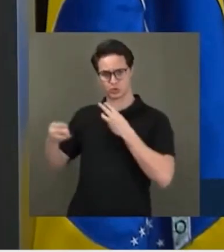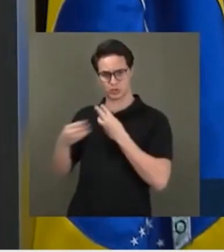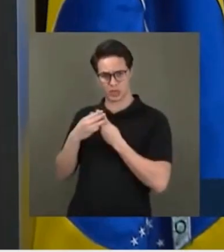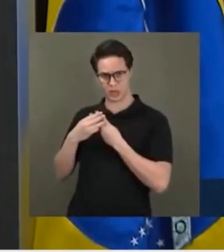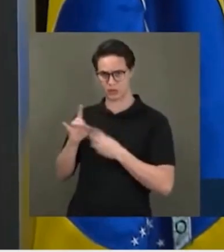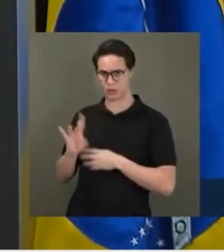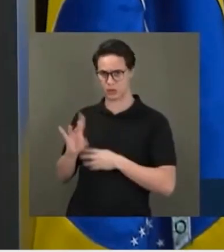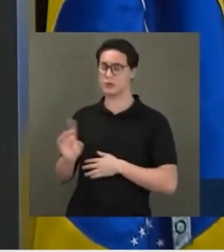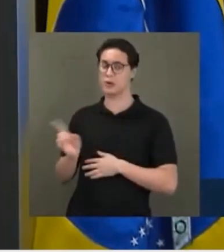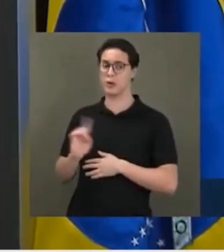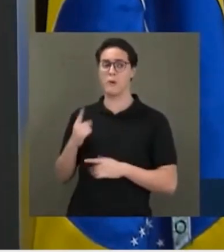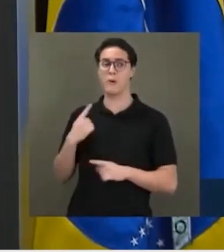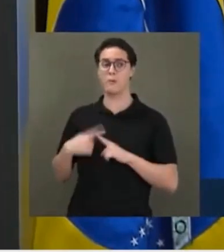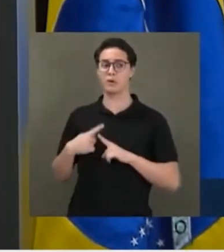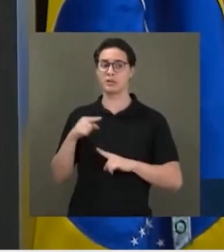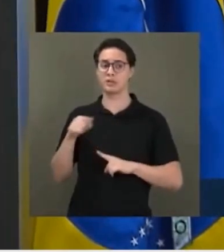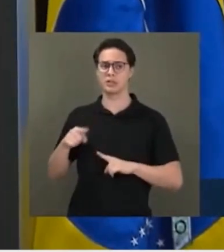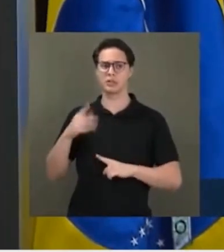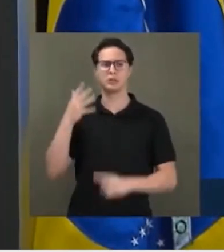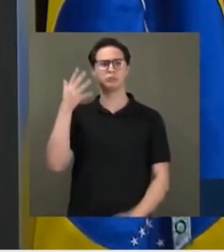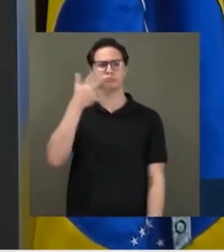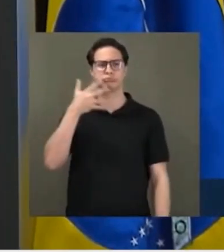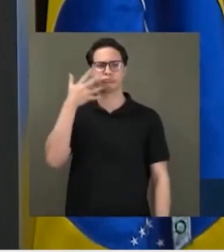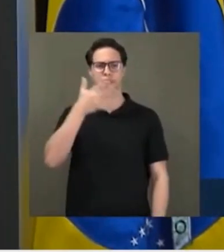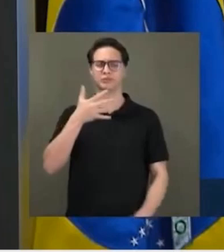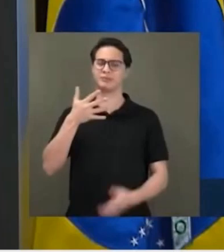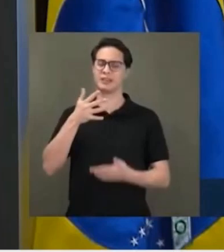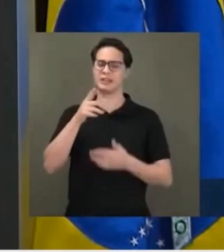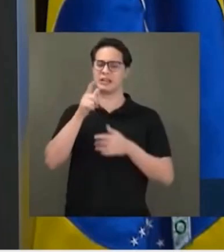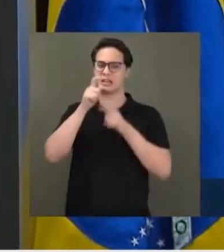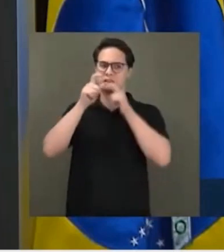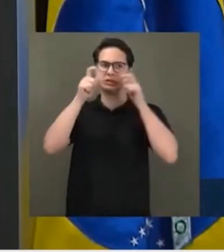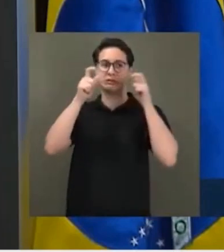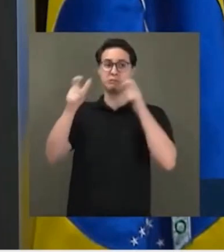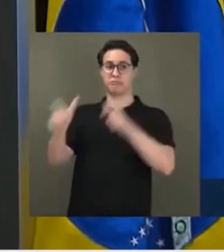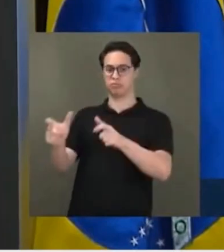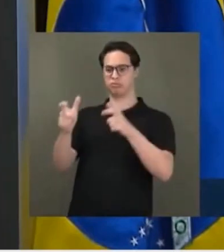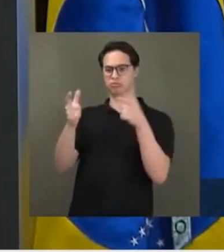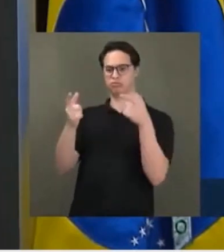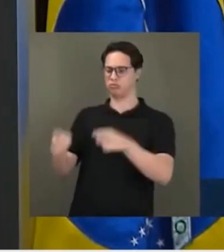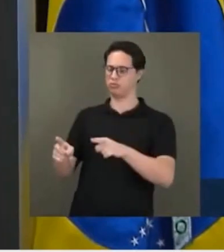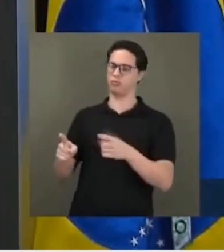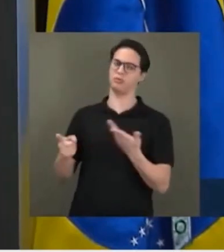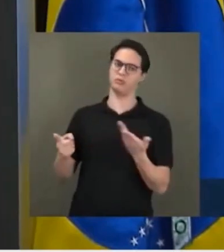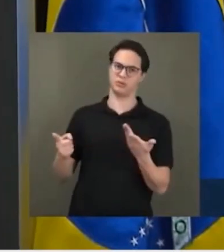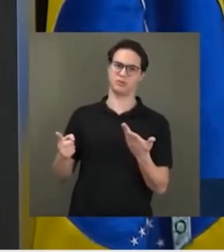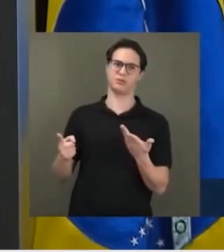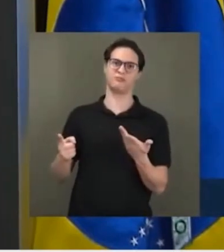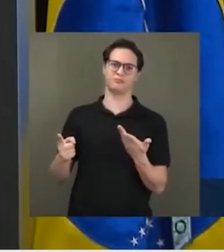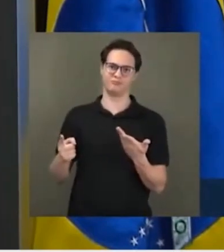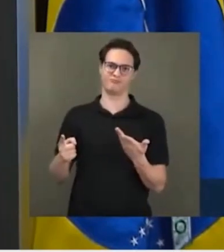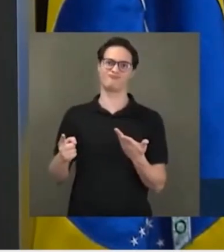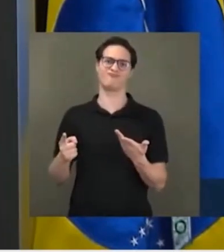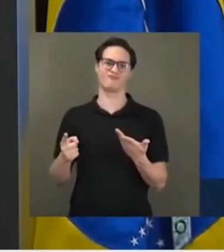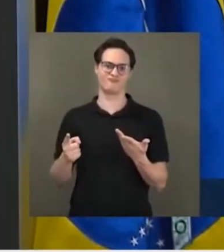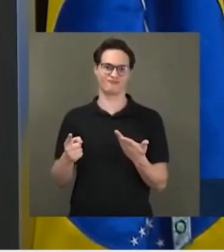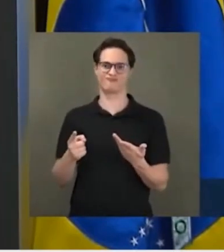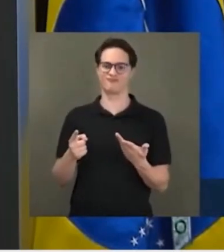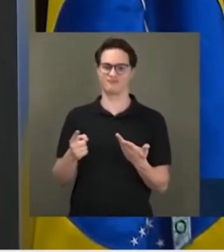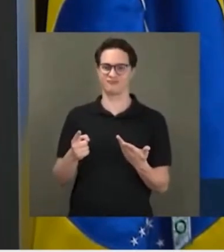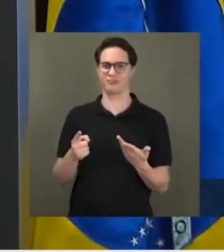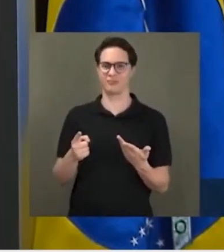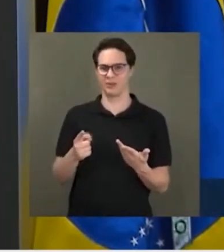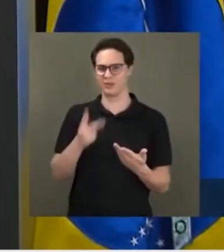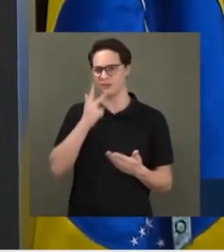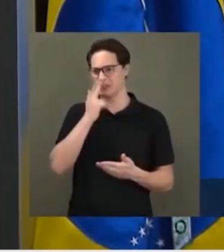porque esse é um discurso que agride repito de maneira mais intensa de